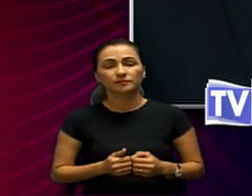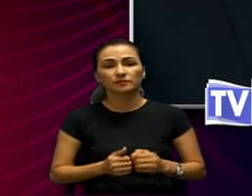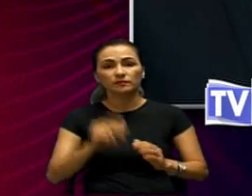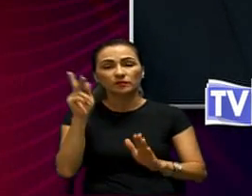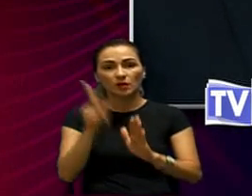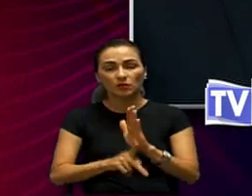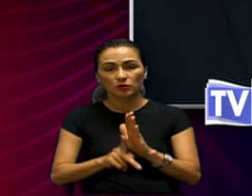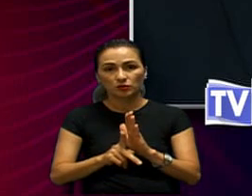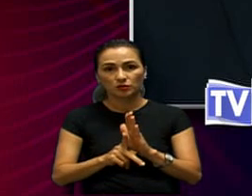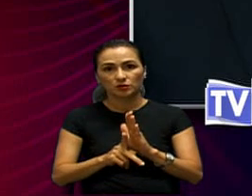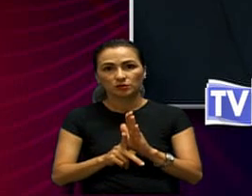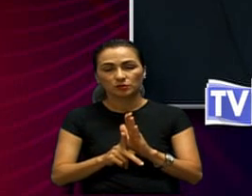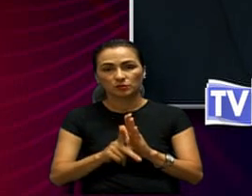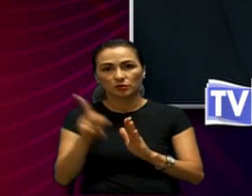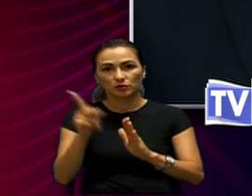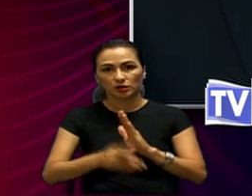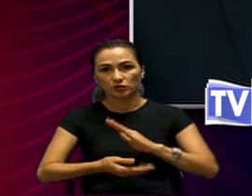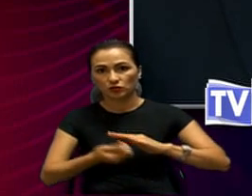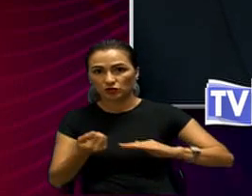providenciada uma nova tabela.